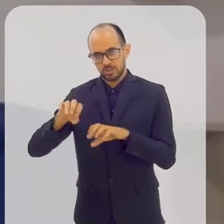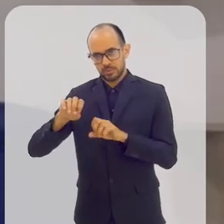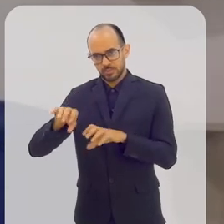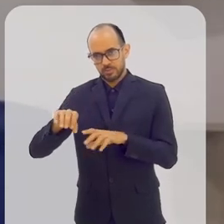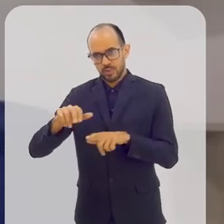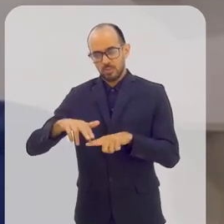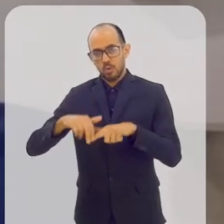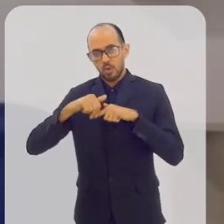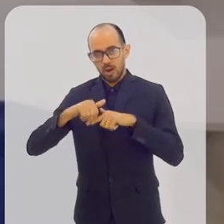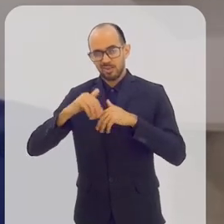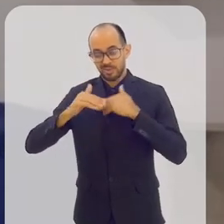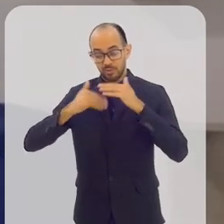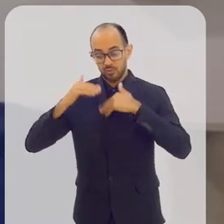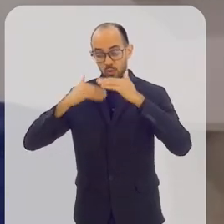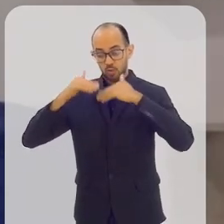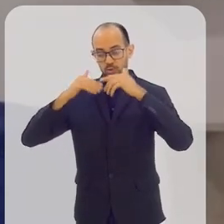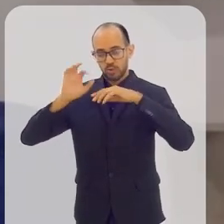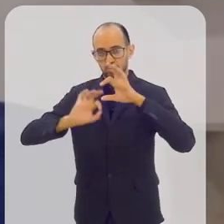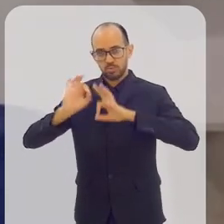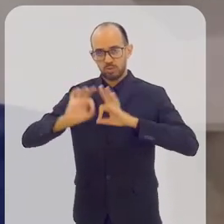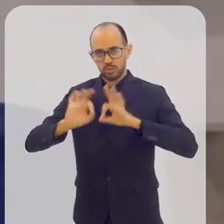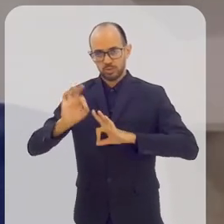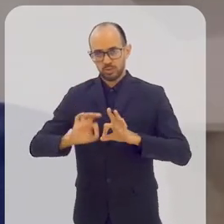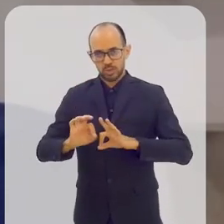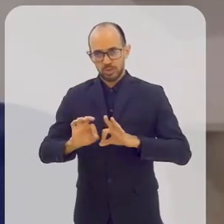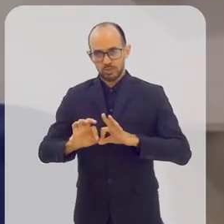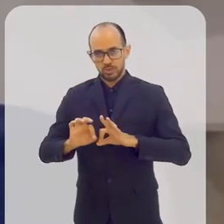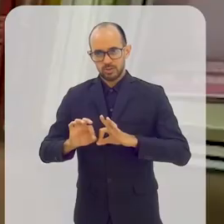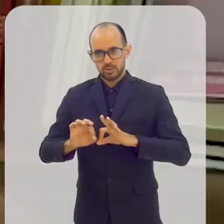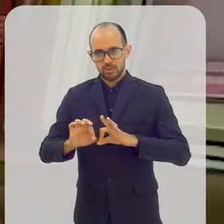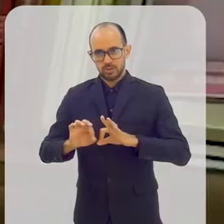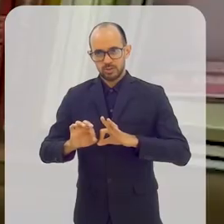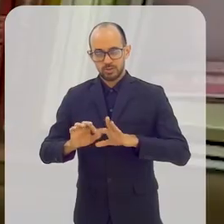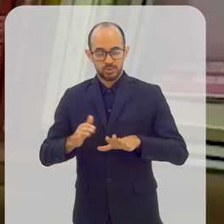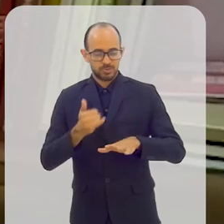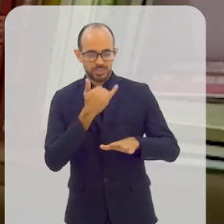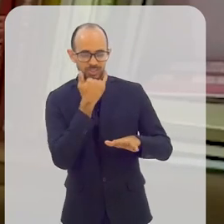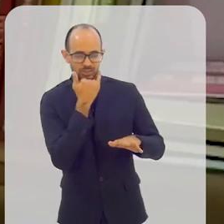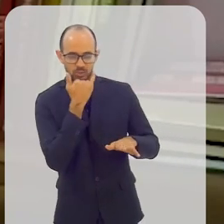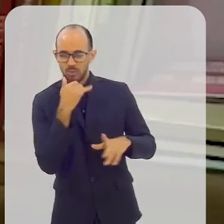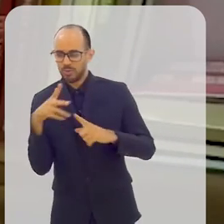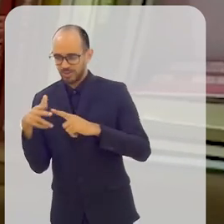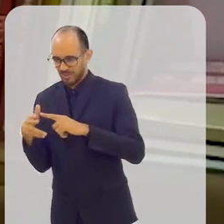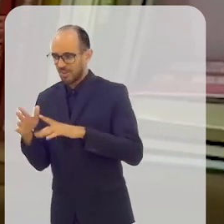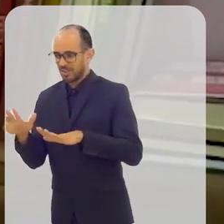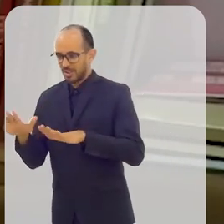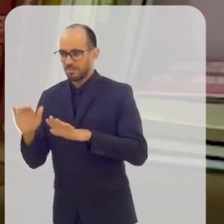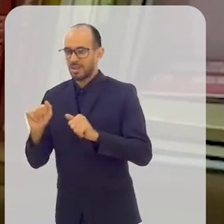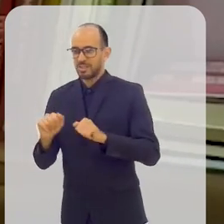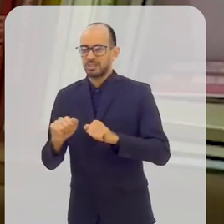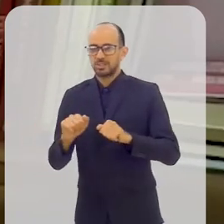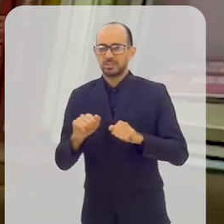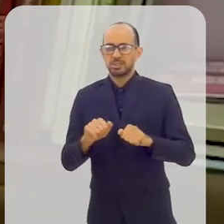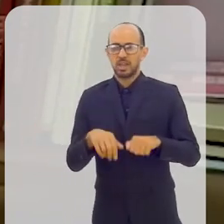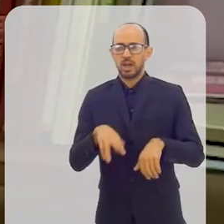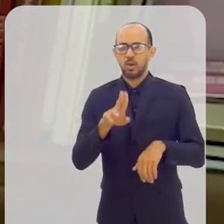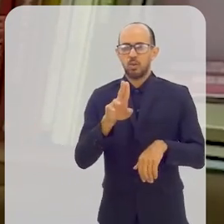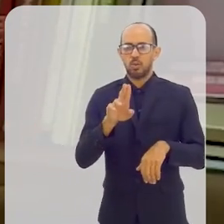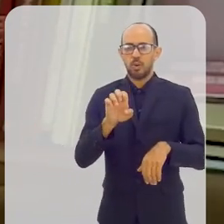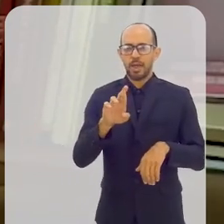E devido ao sucesso do projeto, outras escolas agora... Quem coordena o projeto é a